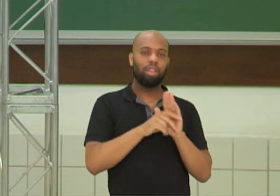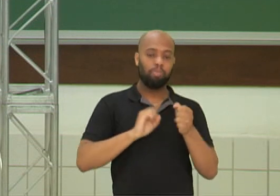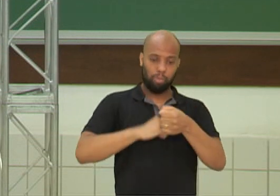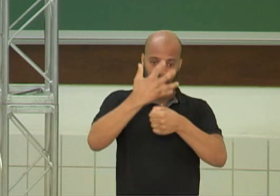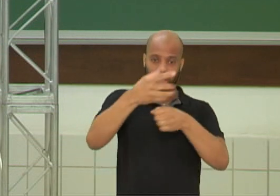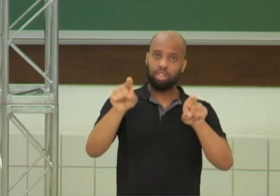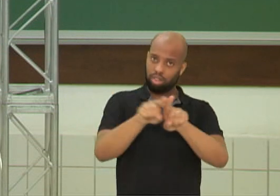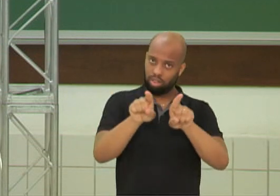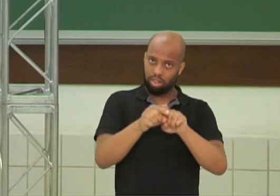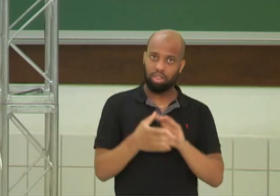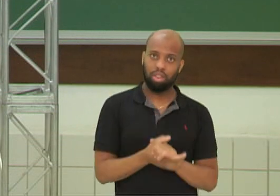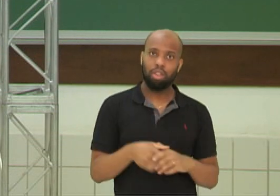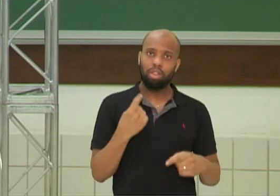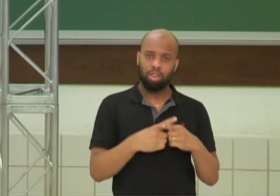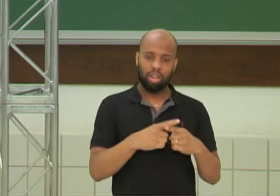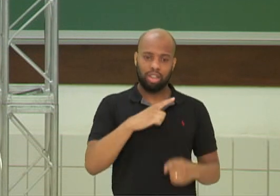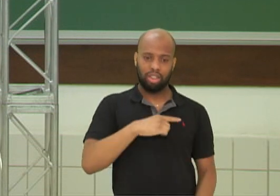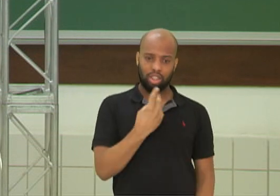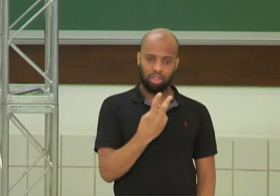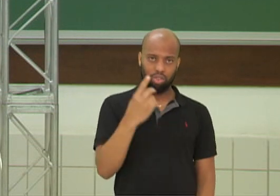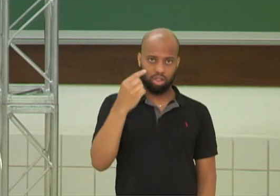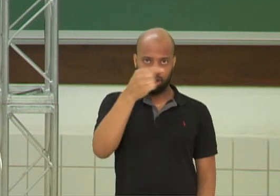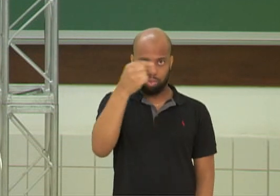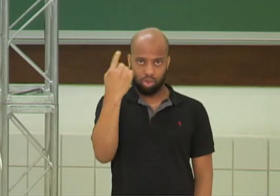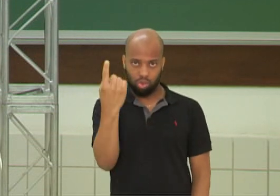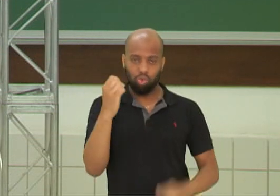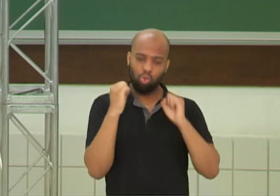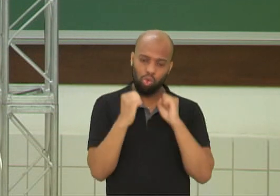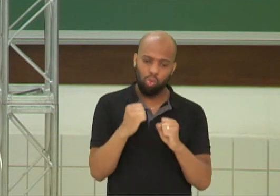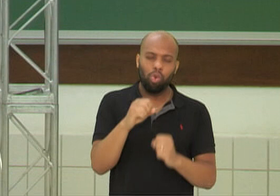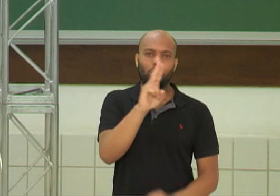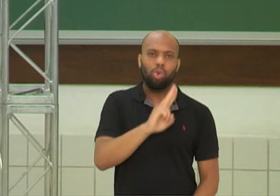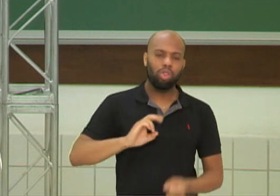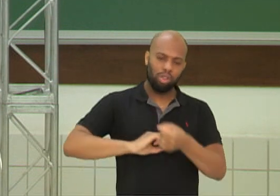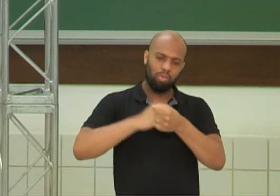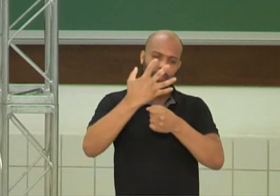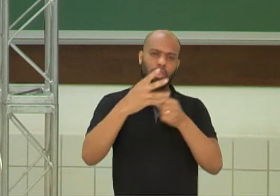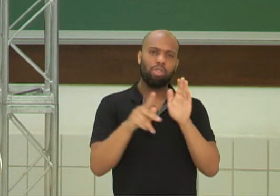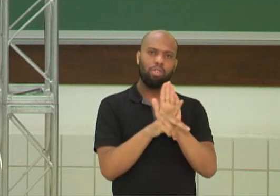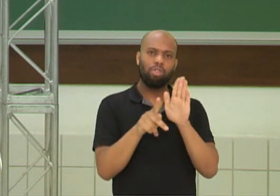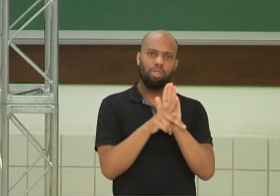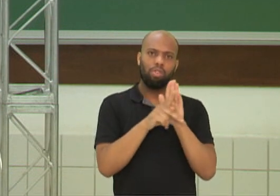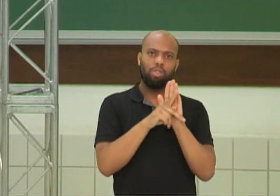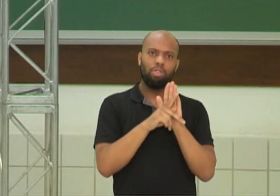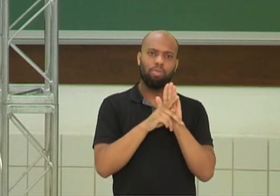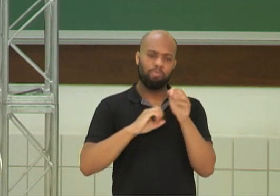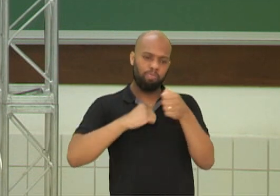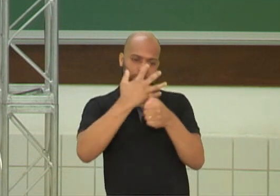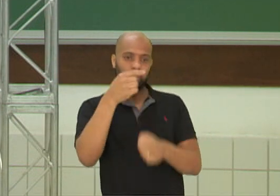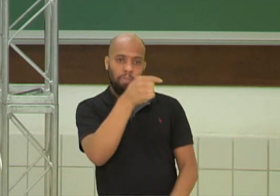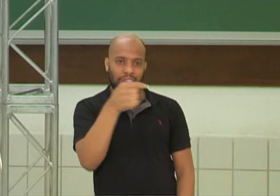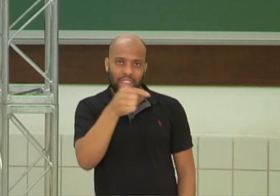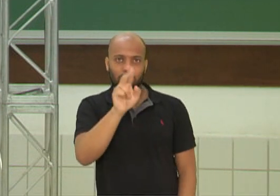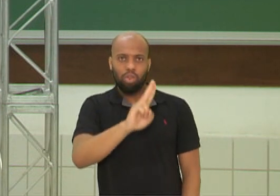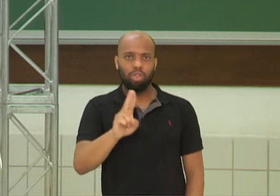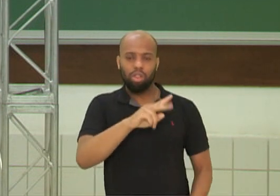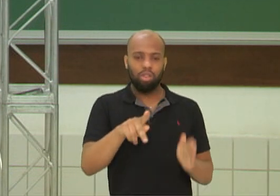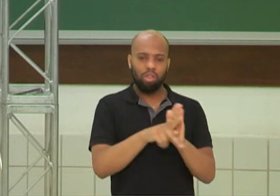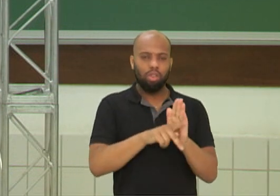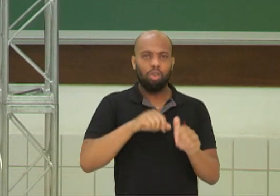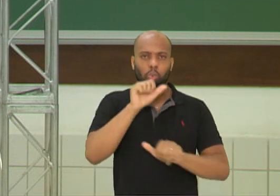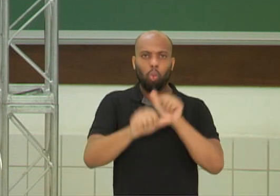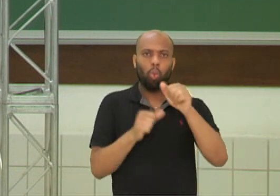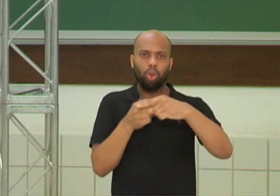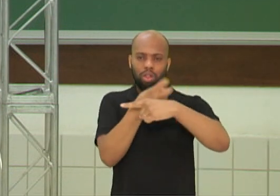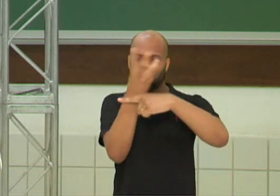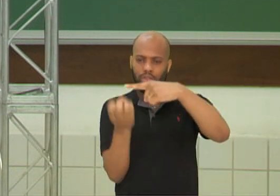né? Quando 2 está elevado a menos 1, você pode pegar essa potência com o expoente negativo, escrever a potência no denominador.